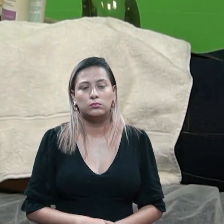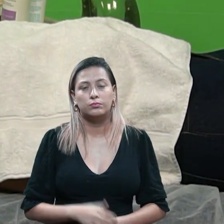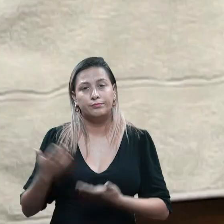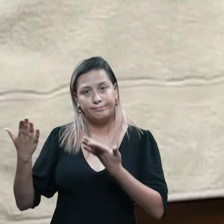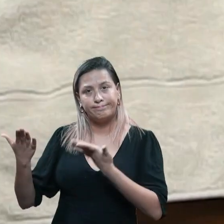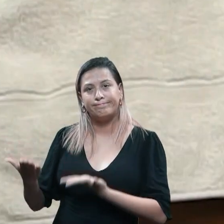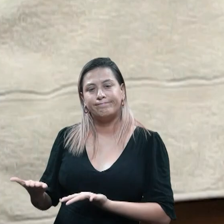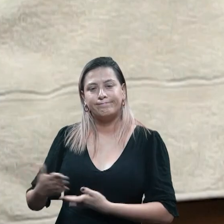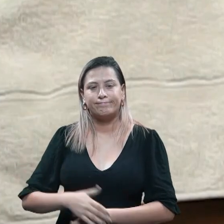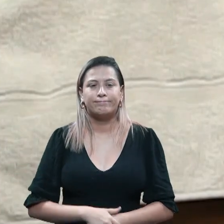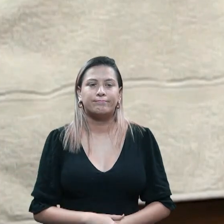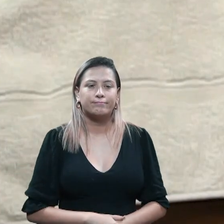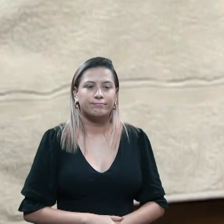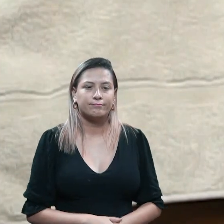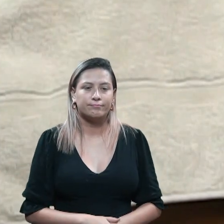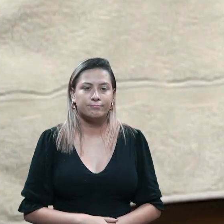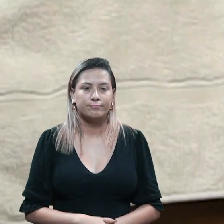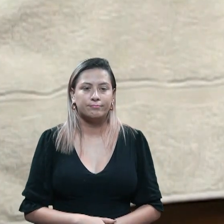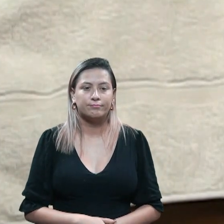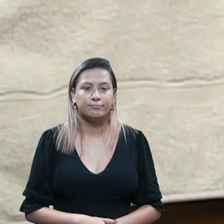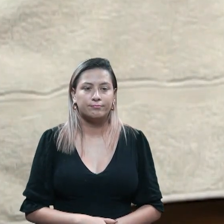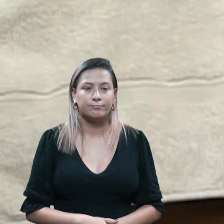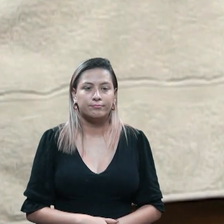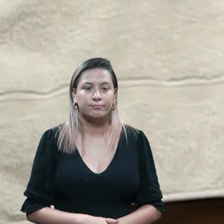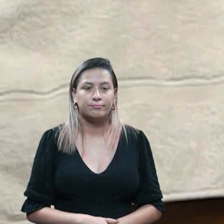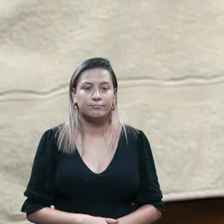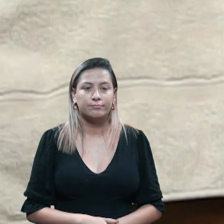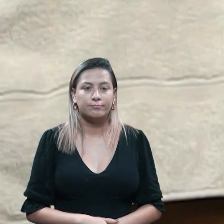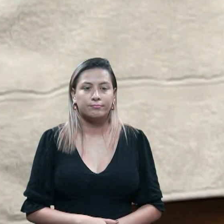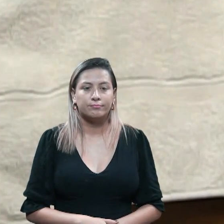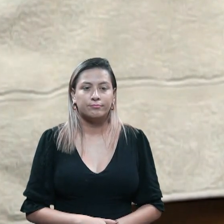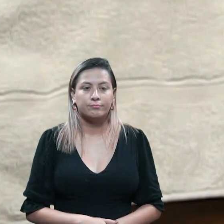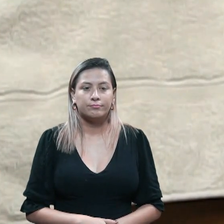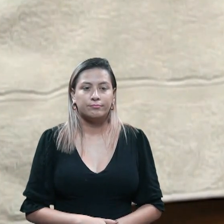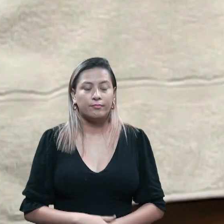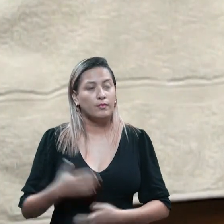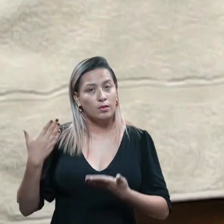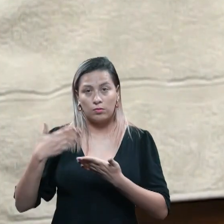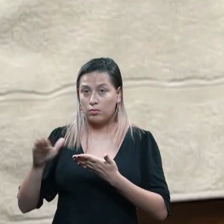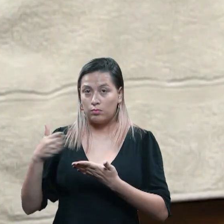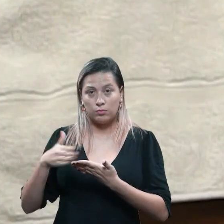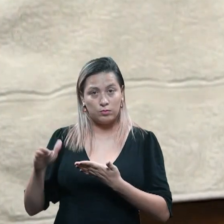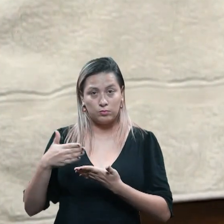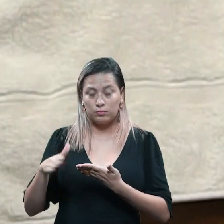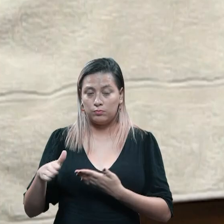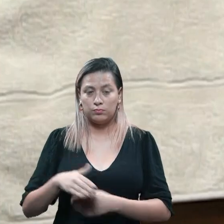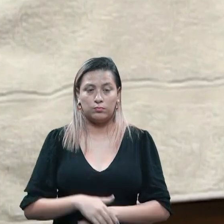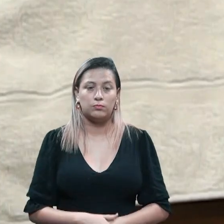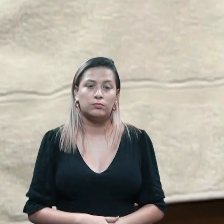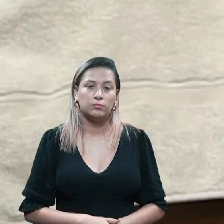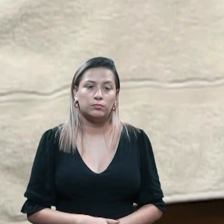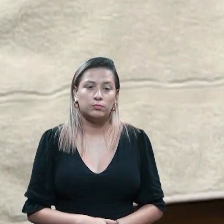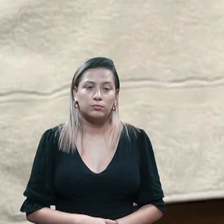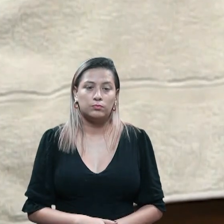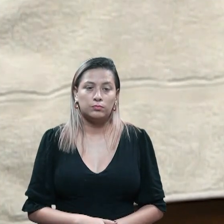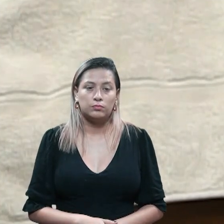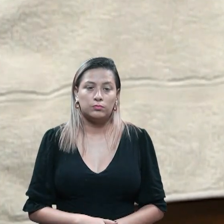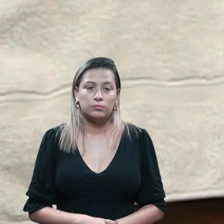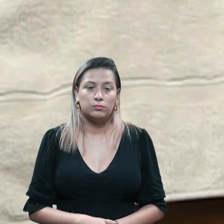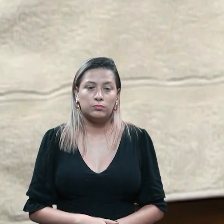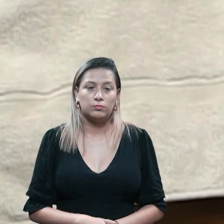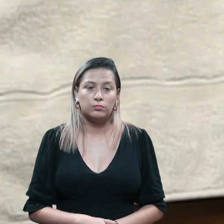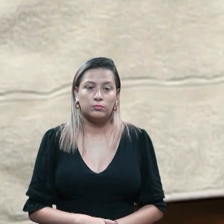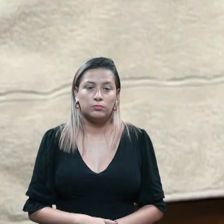algodão e depositar na pele dela. Eu não vou retirar a máscara, eu vou